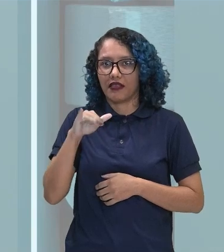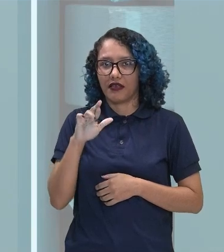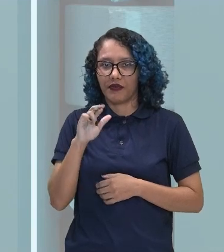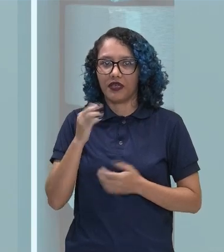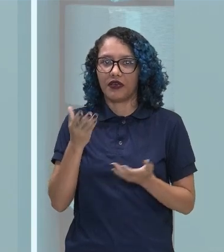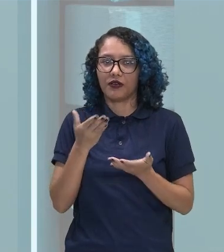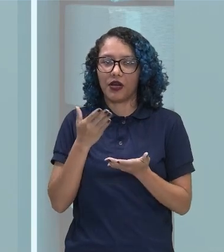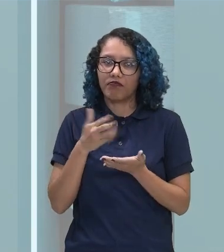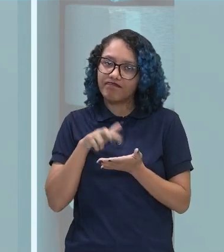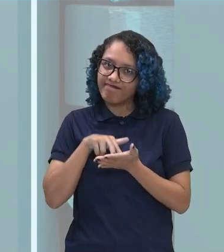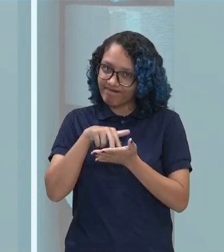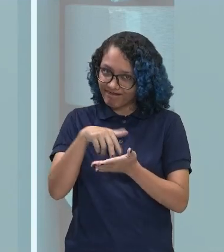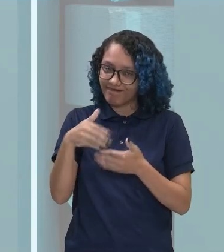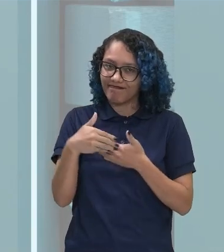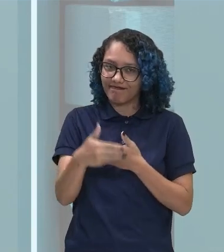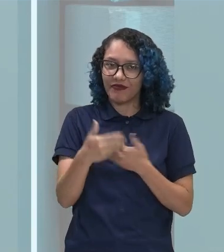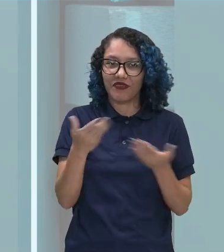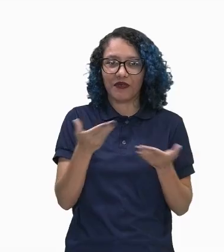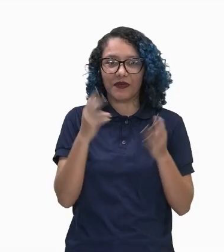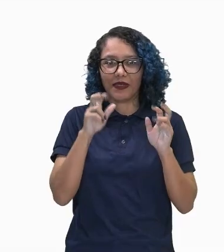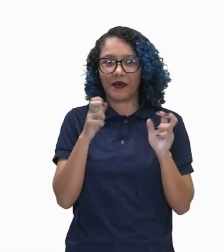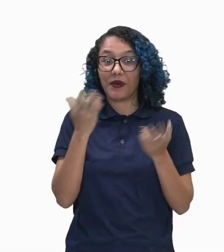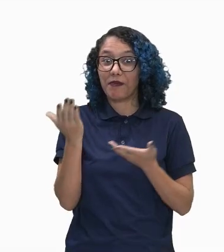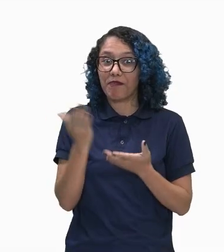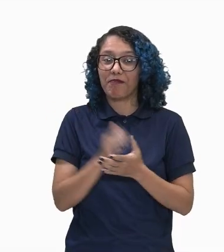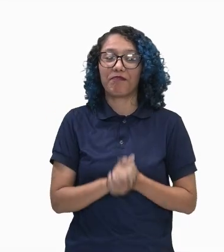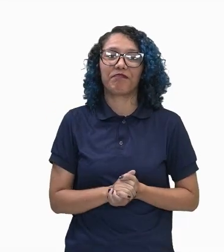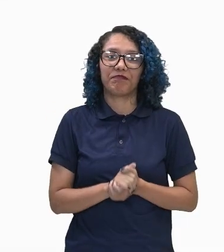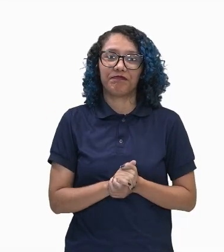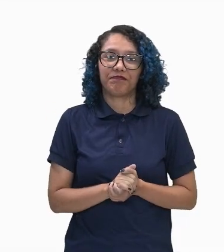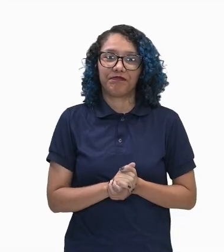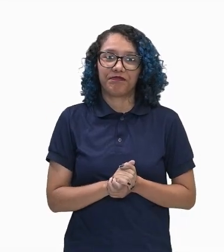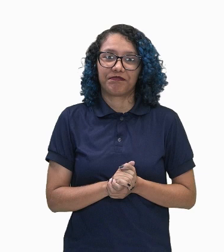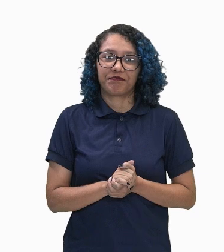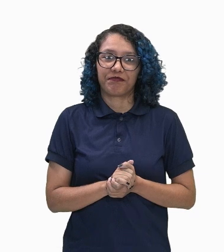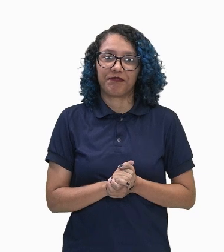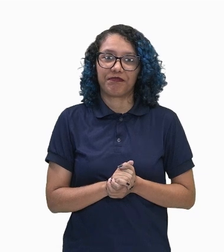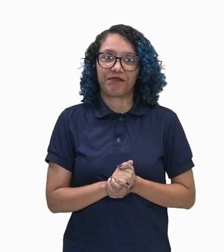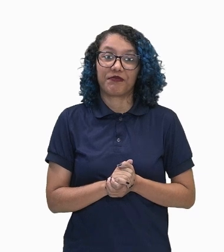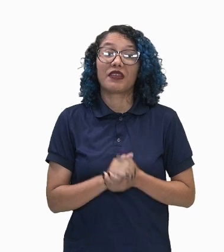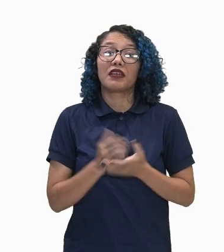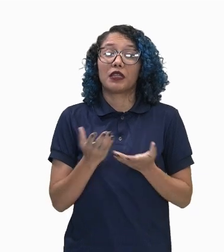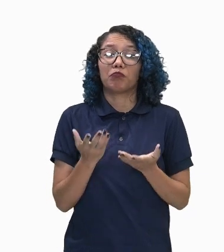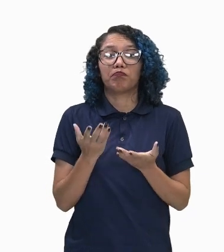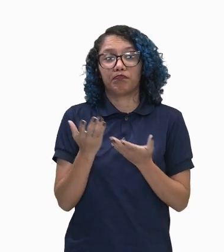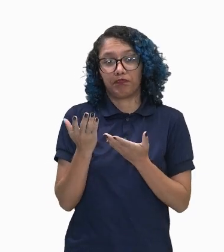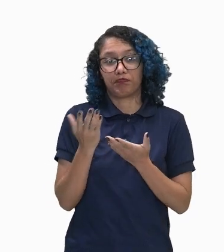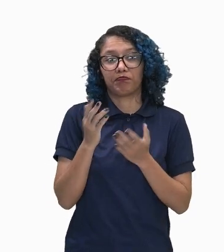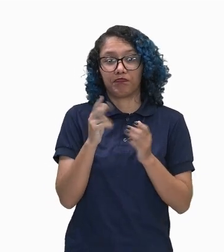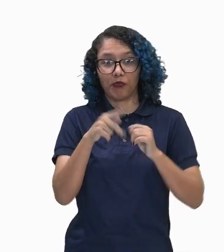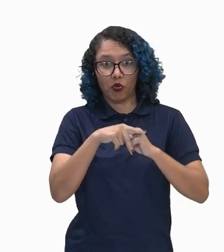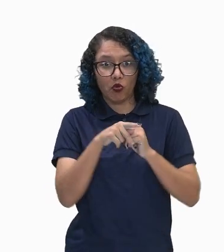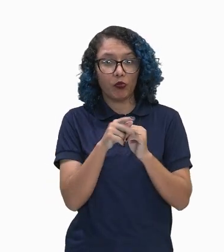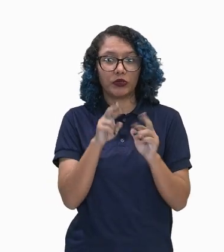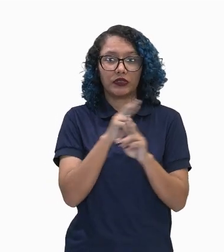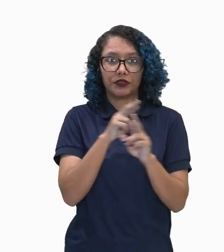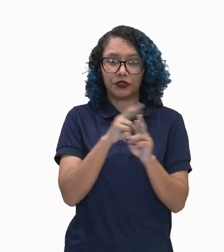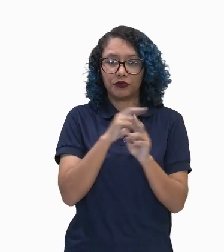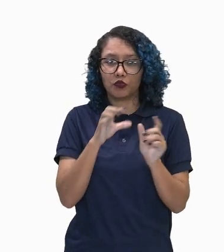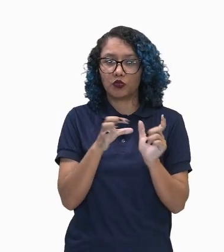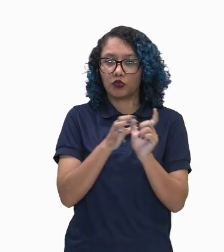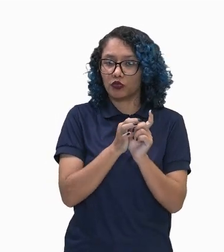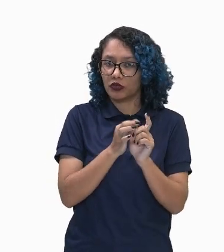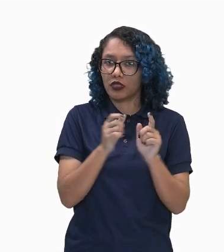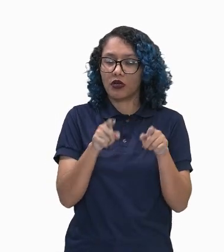dessa aula. Vamos dar uma olhadinha no nosso objeto de conhecimento? Nosso objeto de conhecimento, então, são os pronomes relativos,